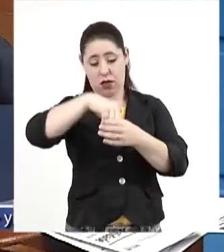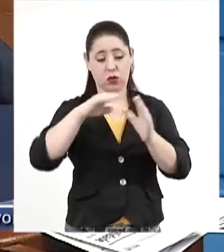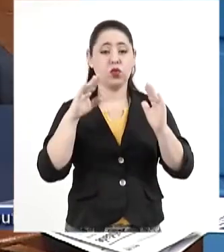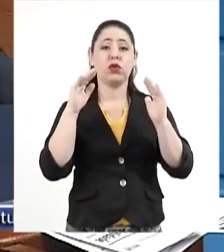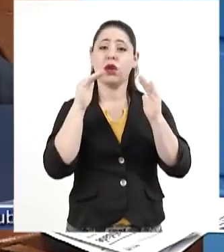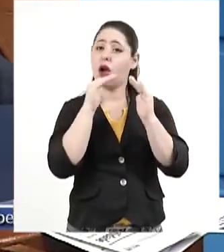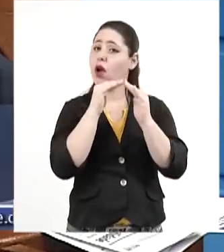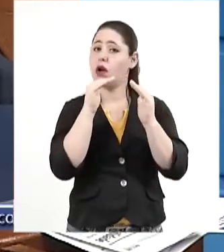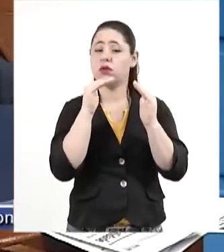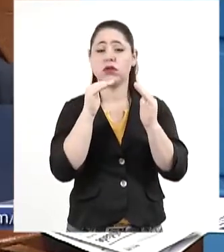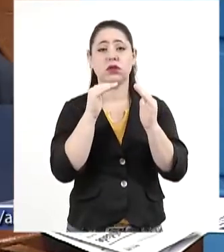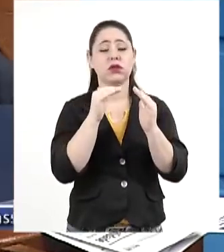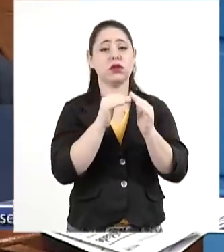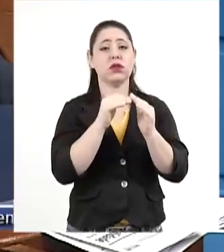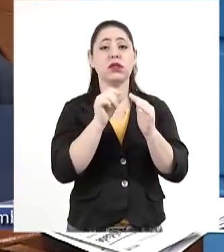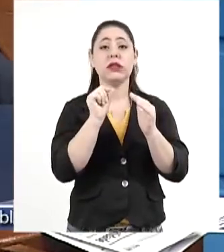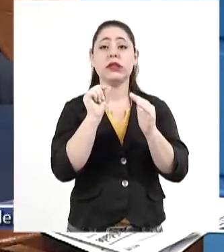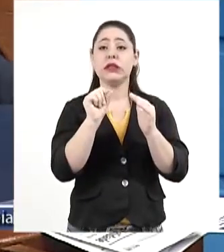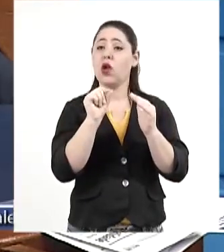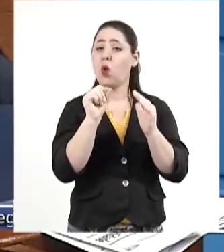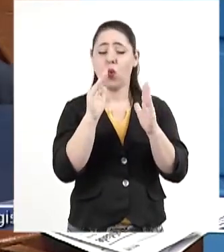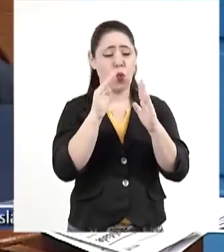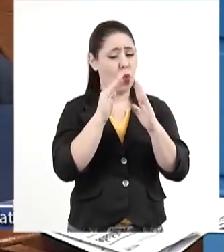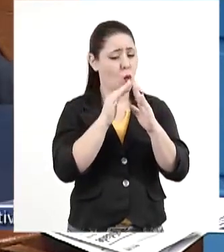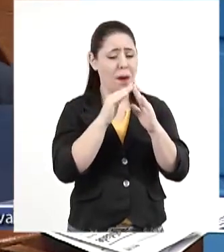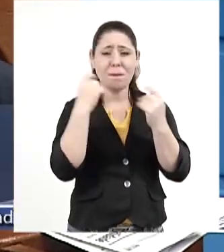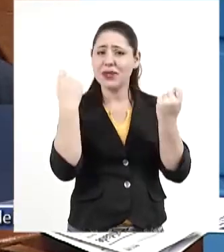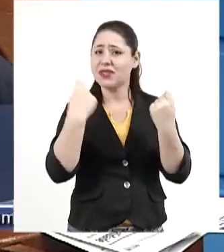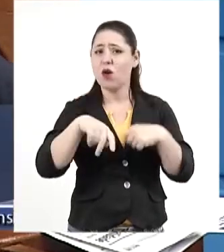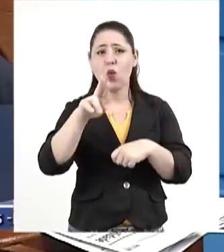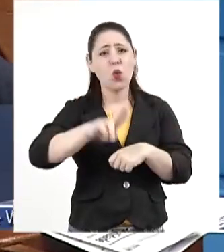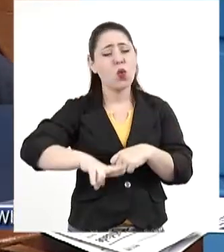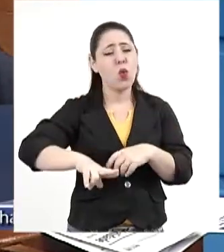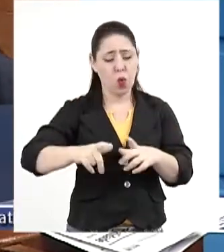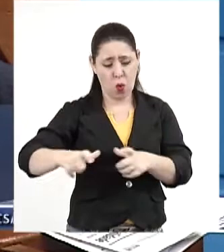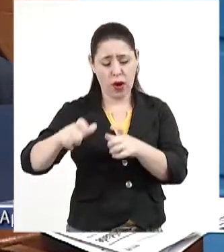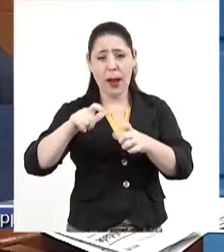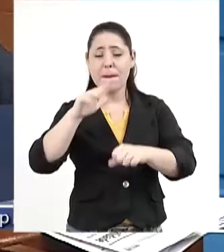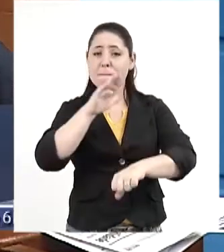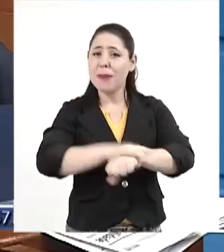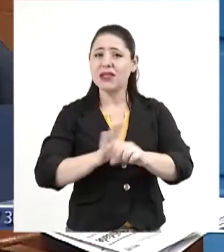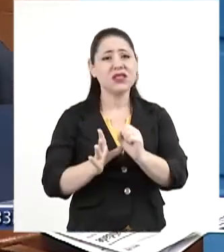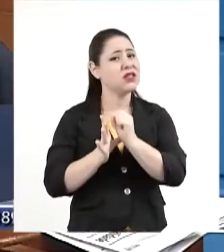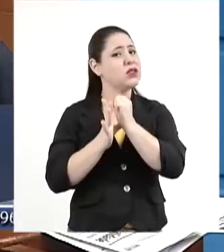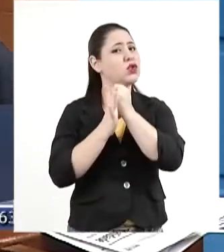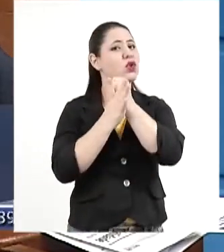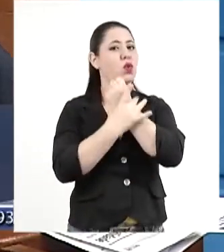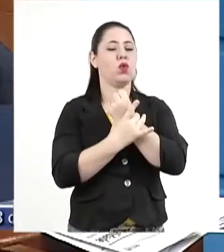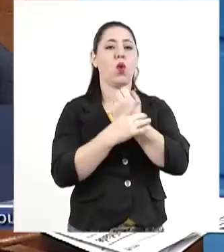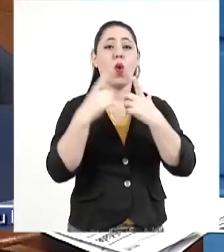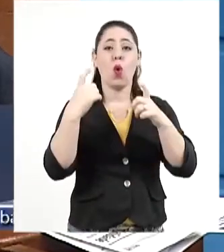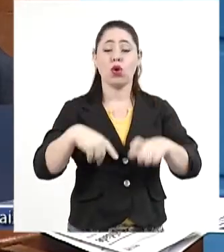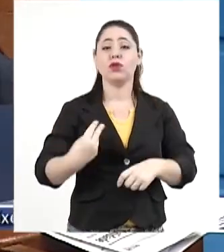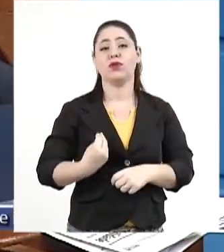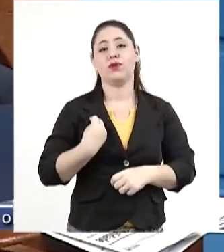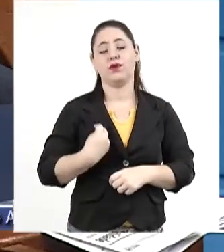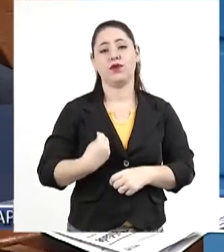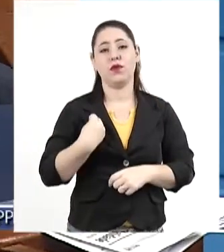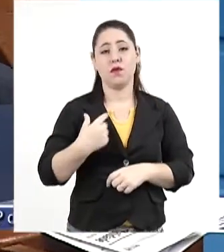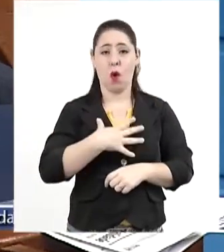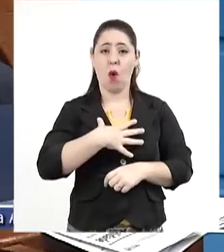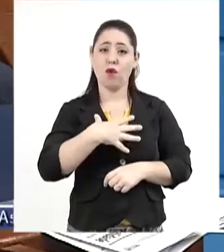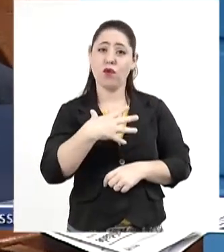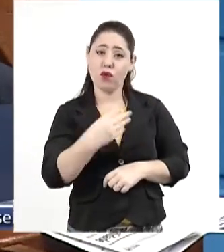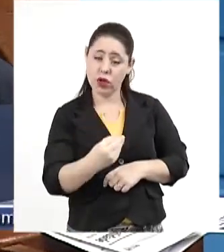acontece dentro de casa, que deveria ser o lugar mais seguro para as mulheres, a sua casa, onde ela vive com os seus